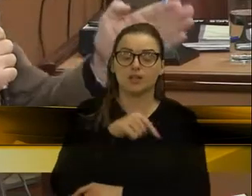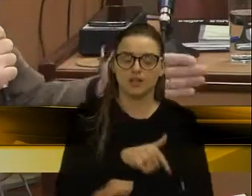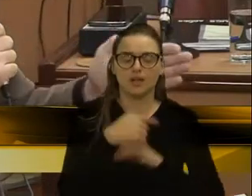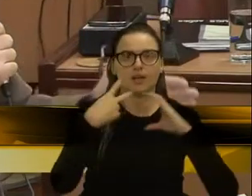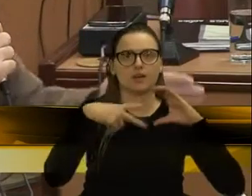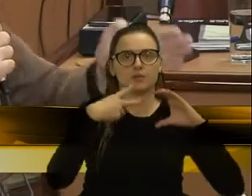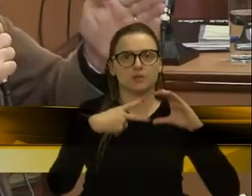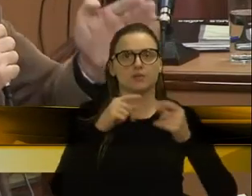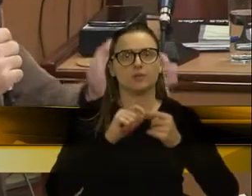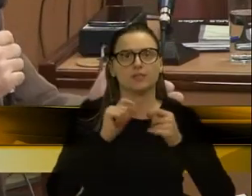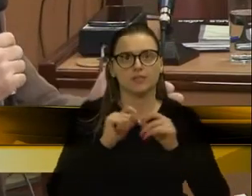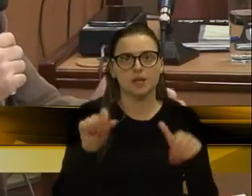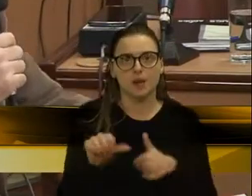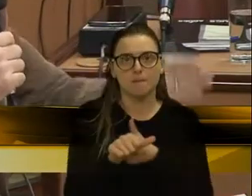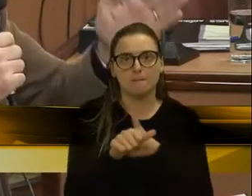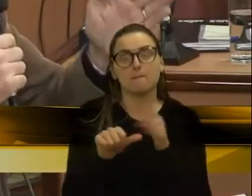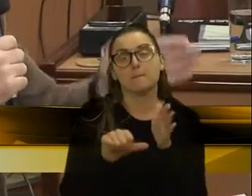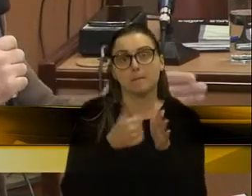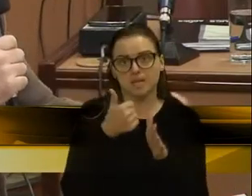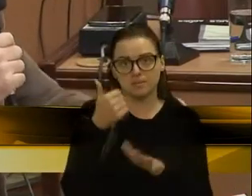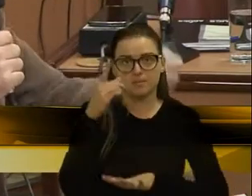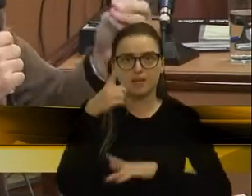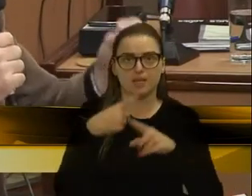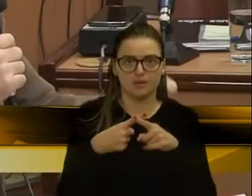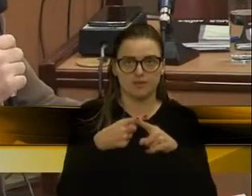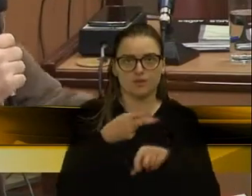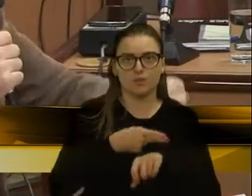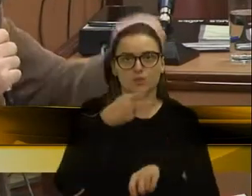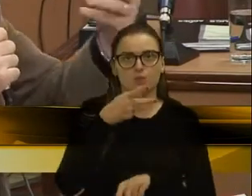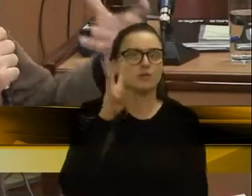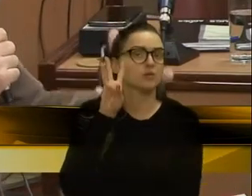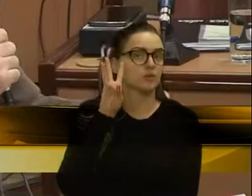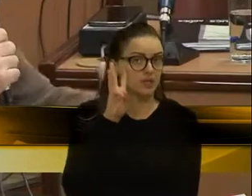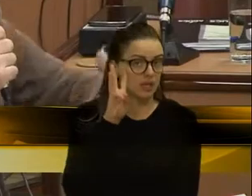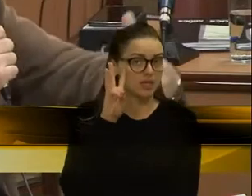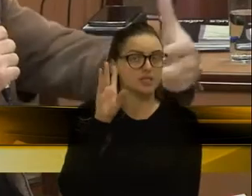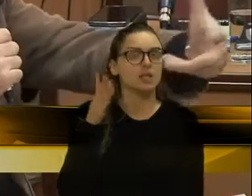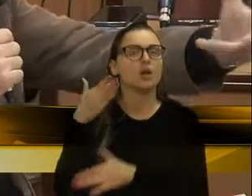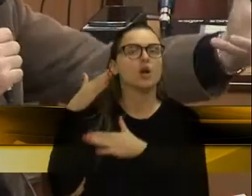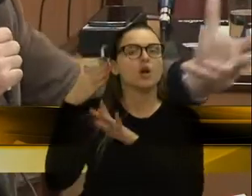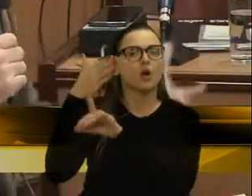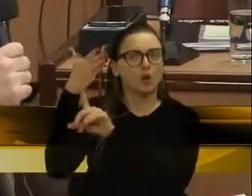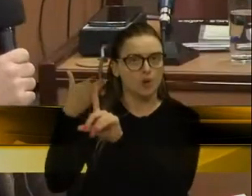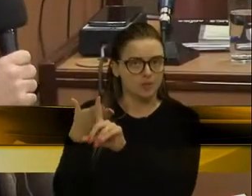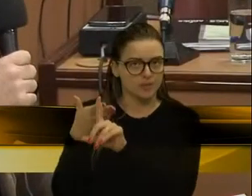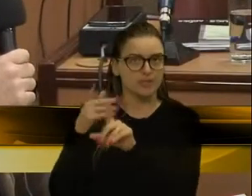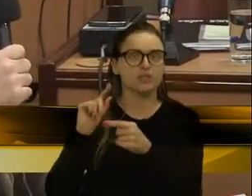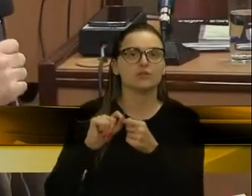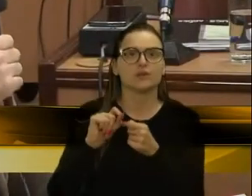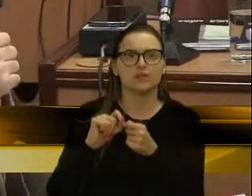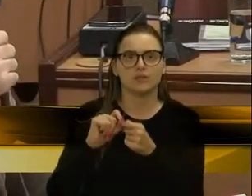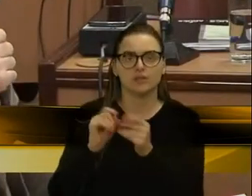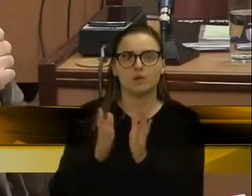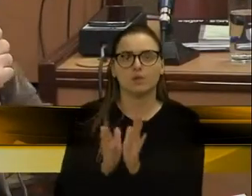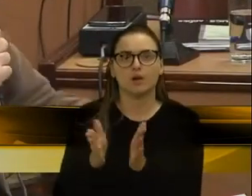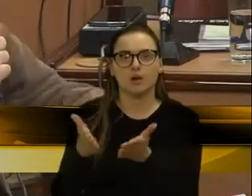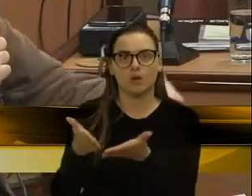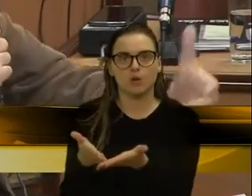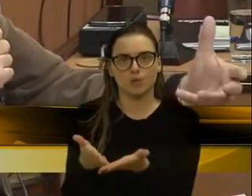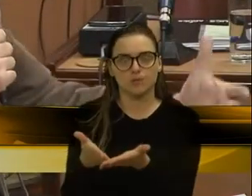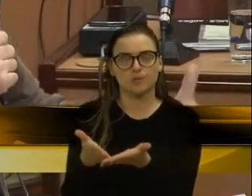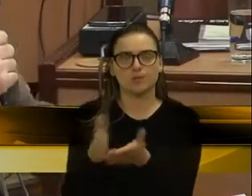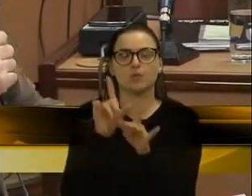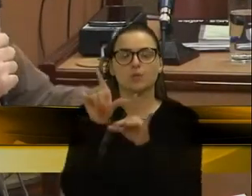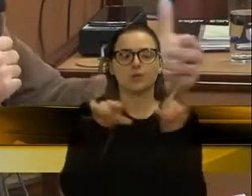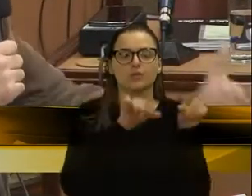realizar a primeira edição do prêmio é no dia 6 de agosto uma terça feira sessão solene nós iremos instalar presidente uma comissão onde faremos